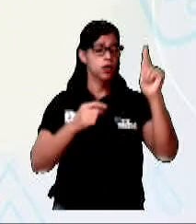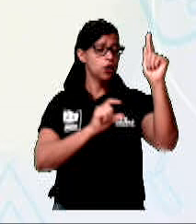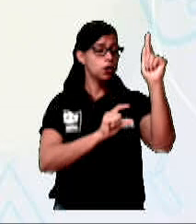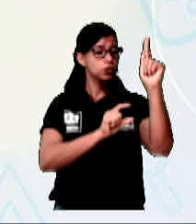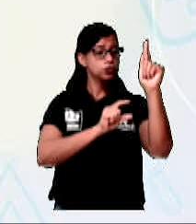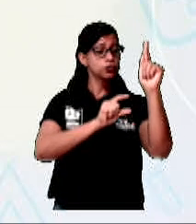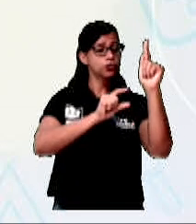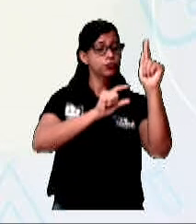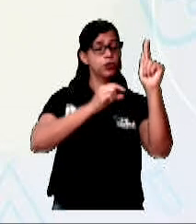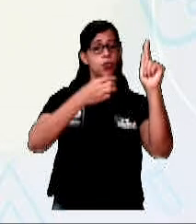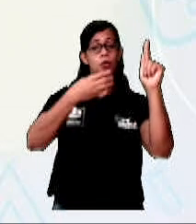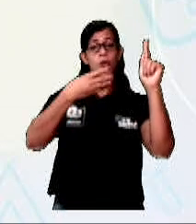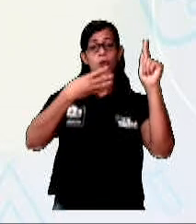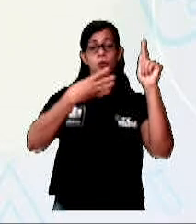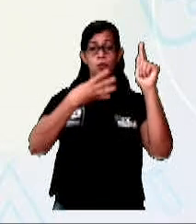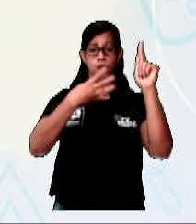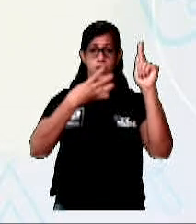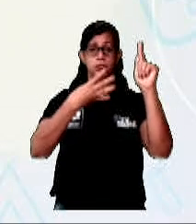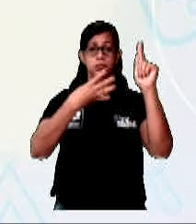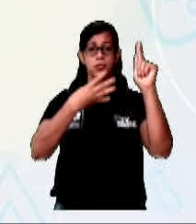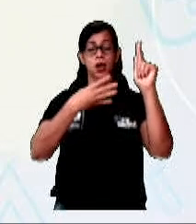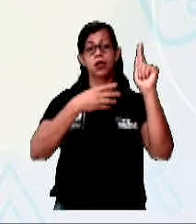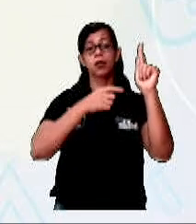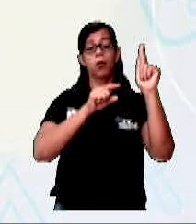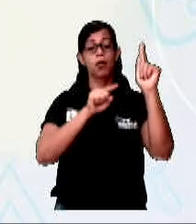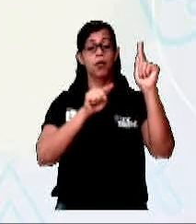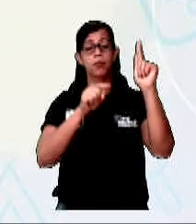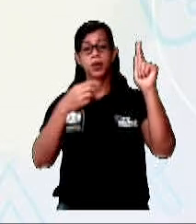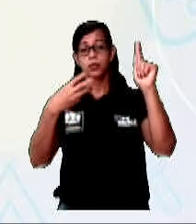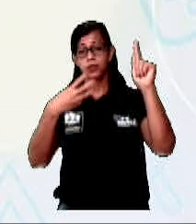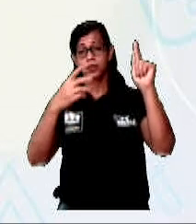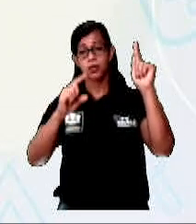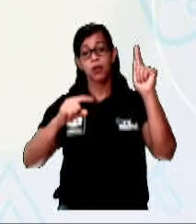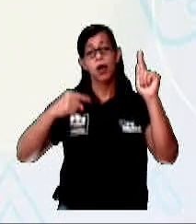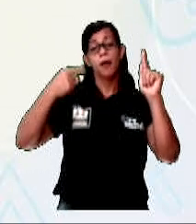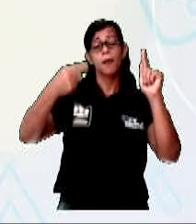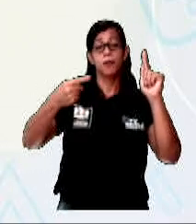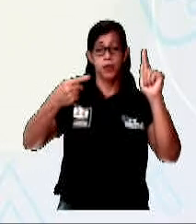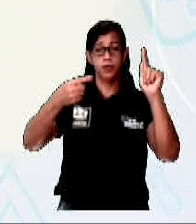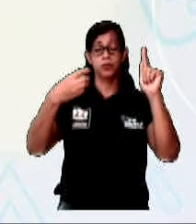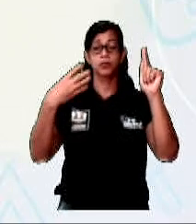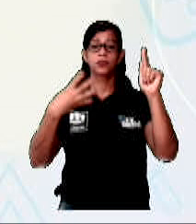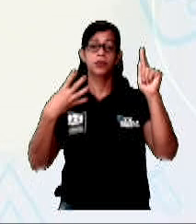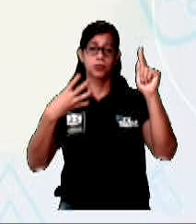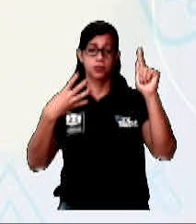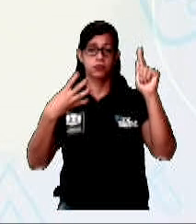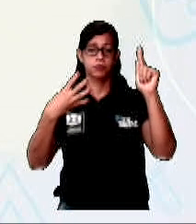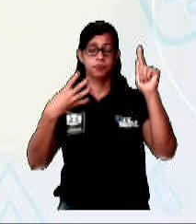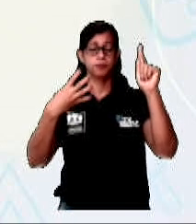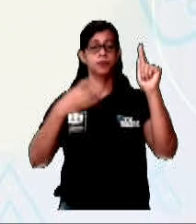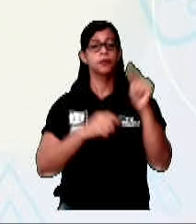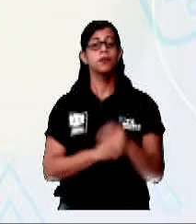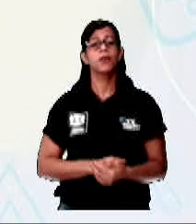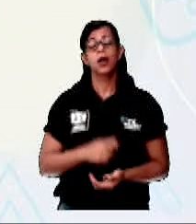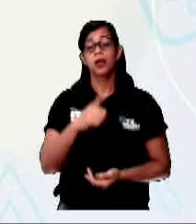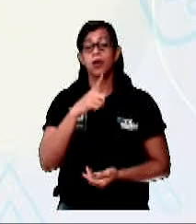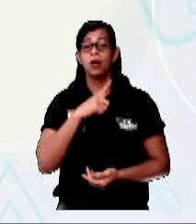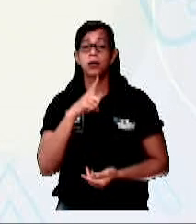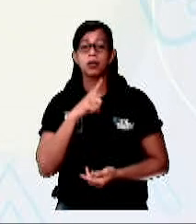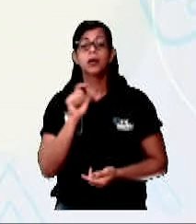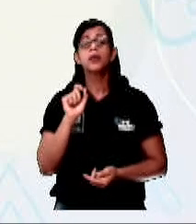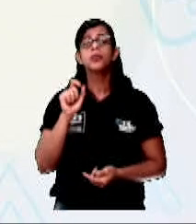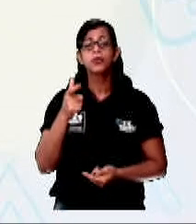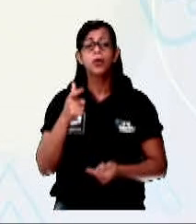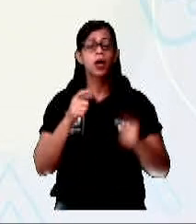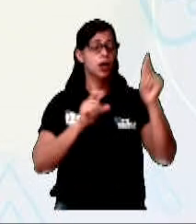ter -3 mais 4. Esse 4 vai compensar esse -3. E aí, a gente vai ter a próxima